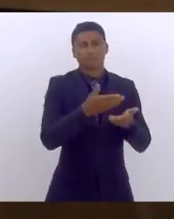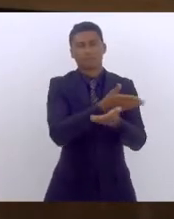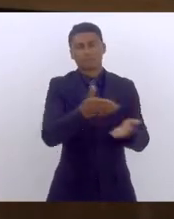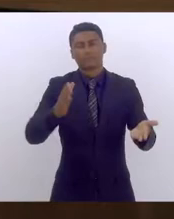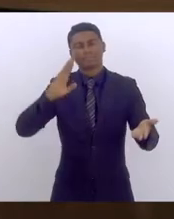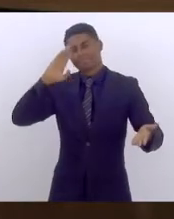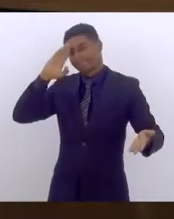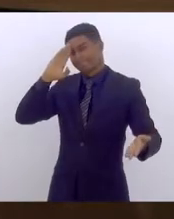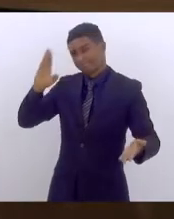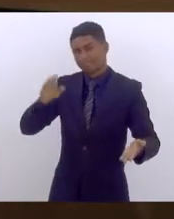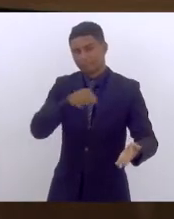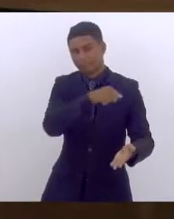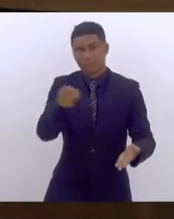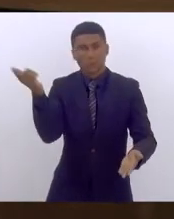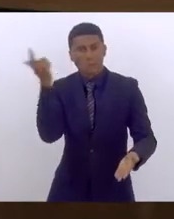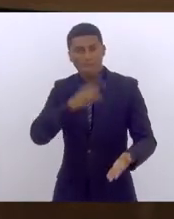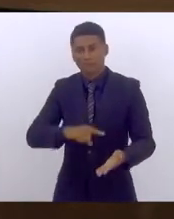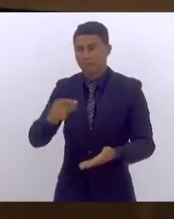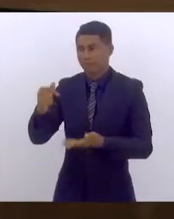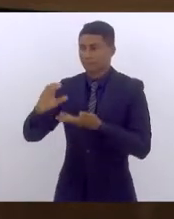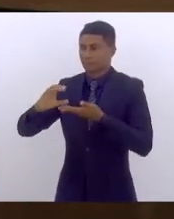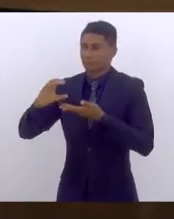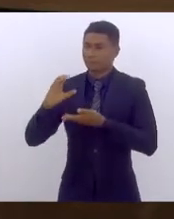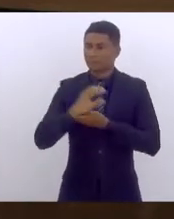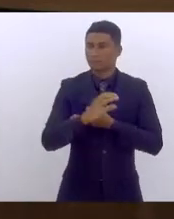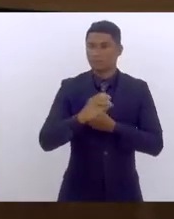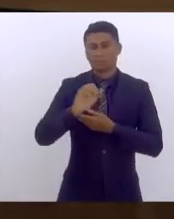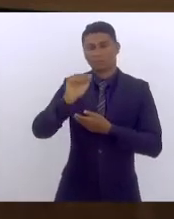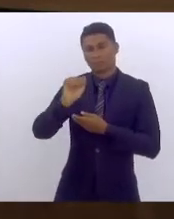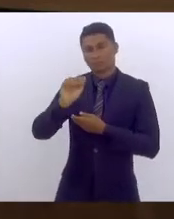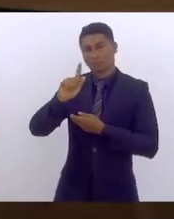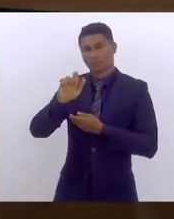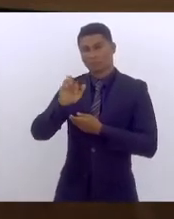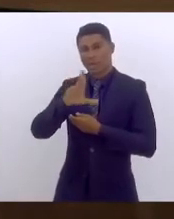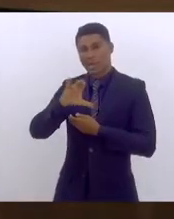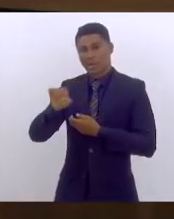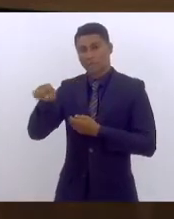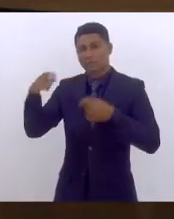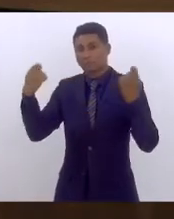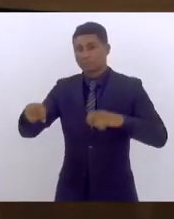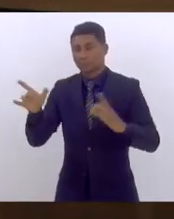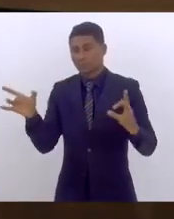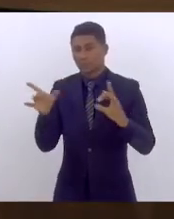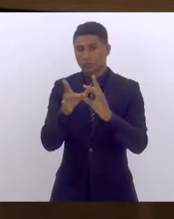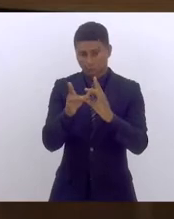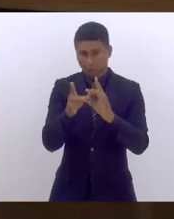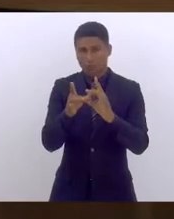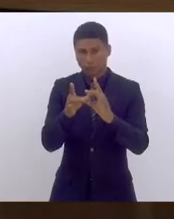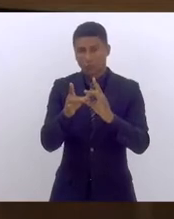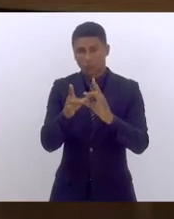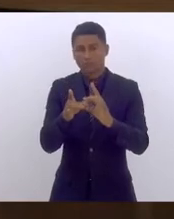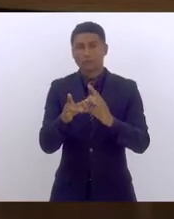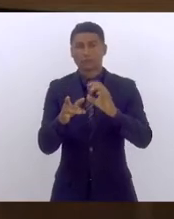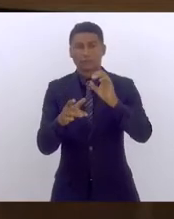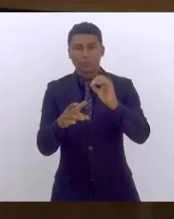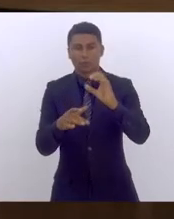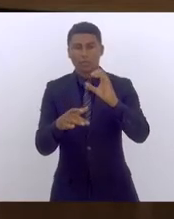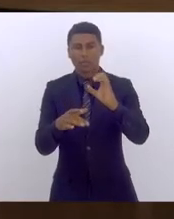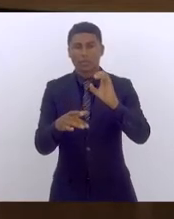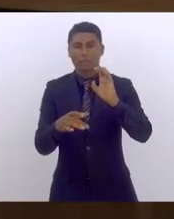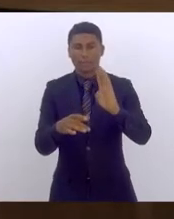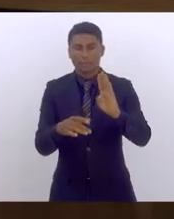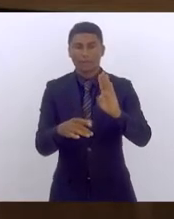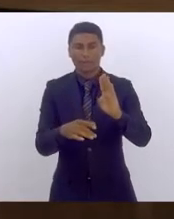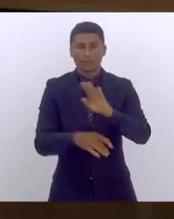acesso, devendo a AGRIO firmar convênio com o sistema OCB Sescop Rio